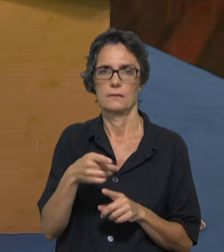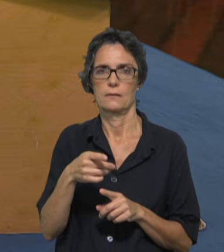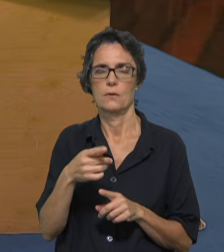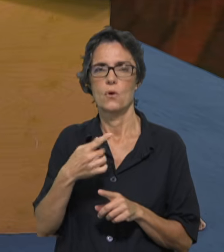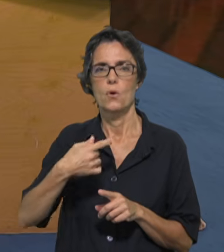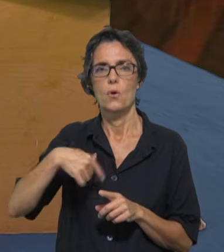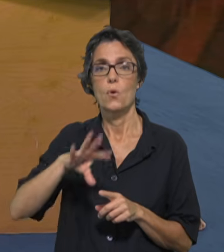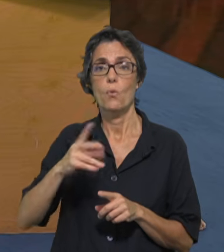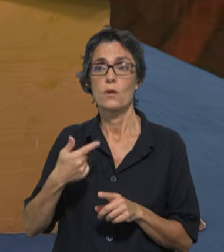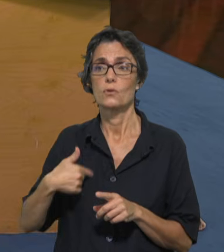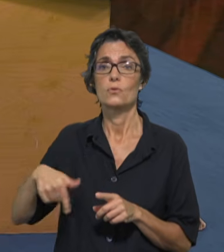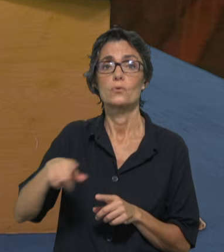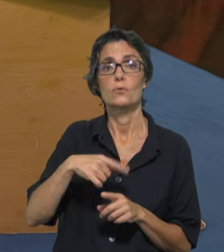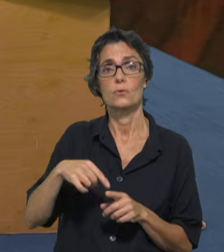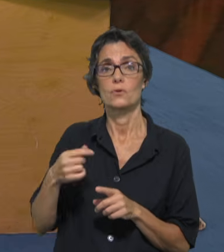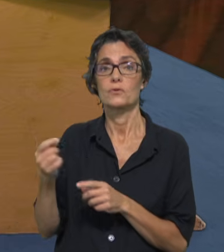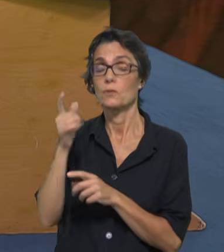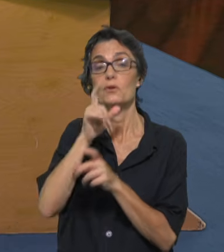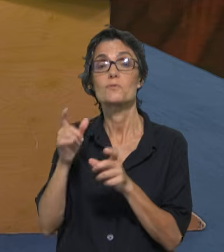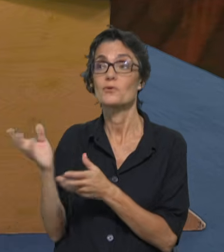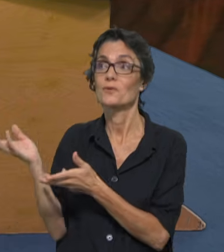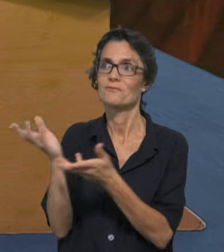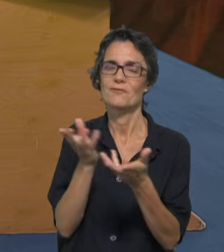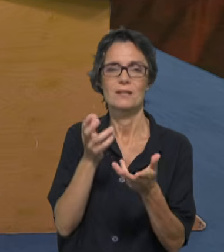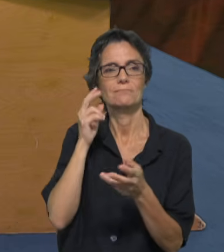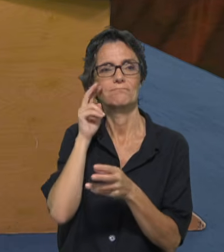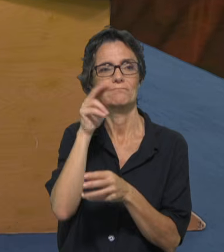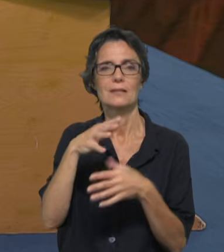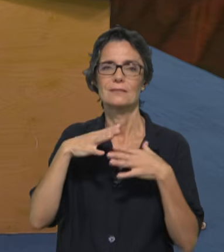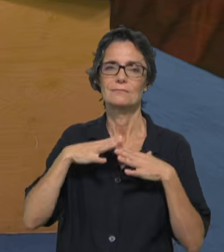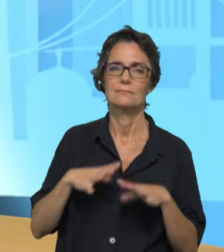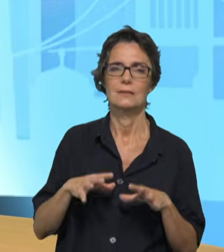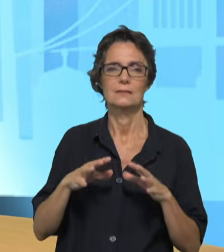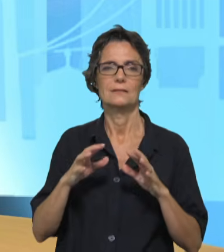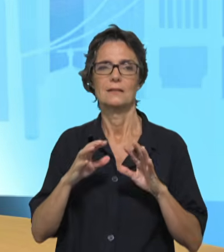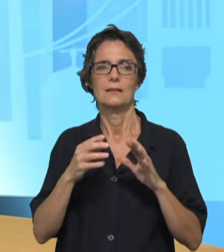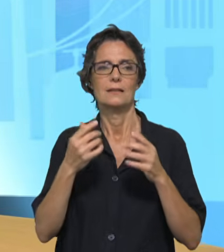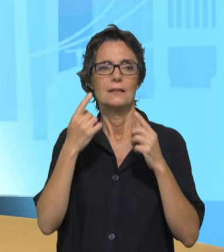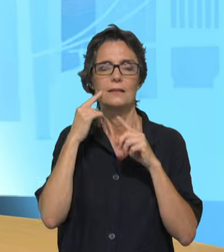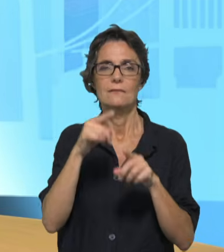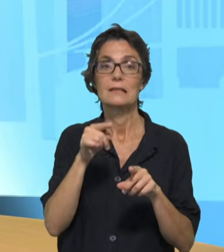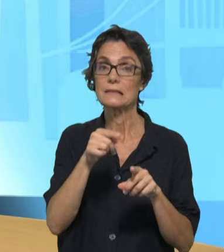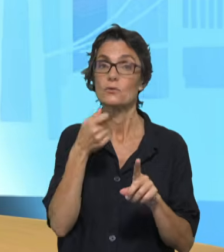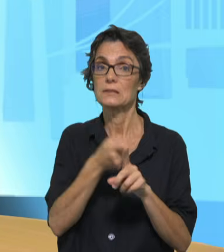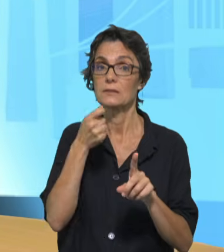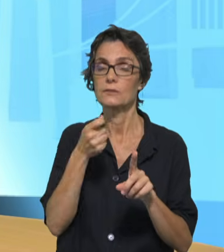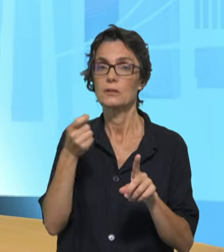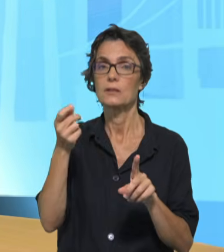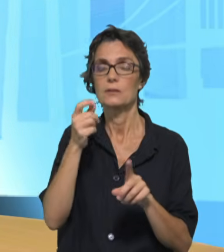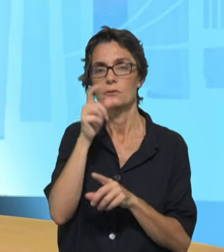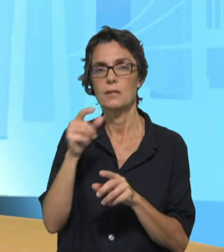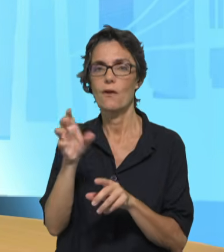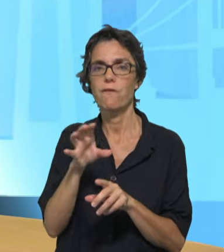que está em visita, que está em descanso. Exatamente. E este é um desafio também para os locais de acolhimento que pertencem à Igreja